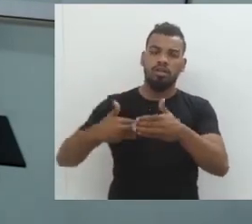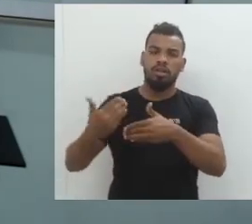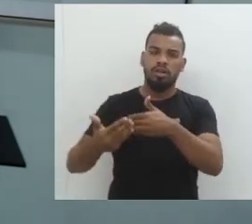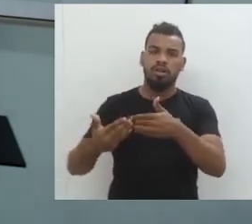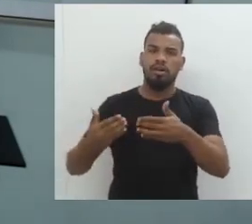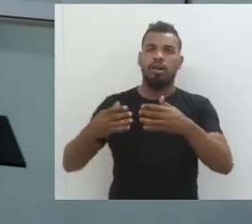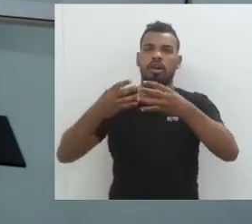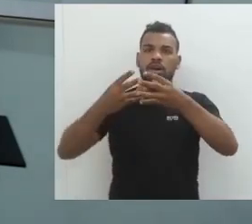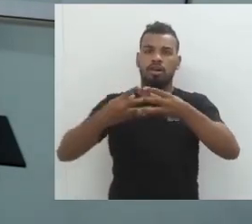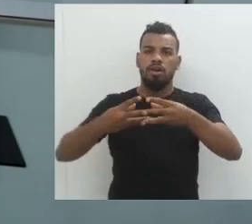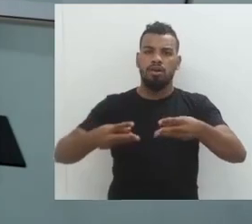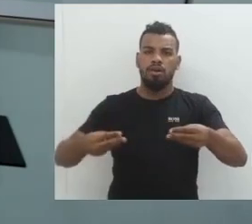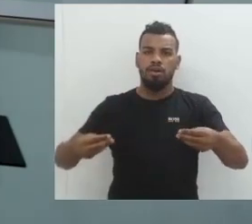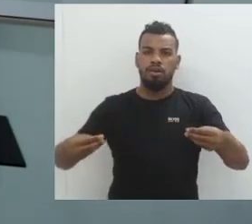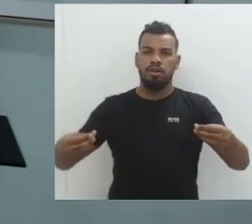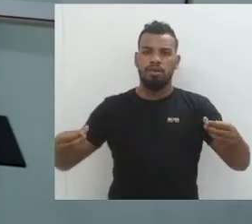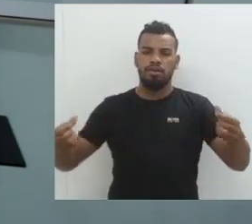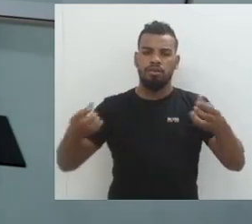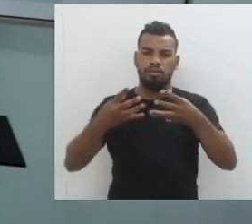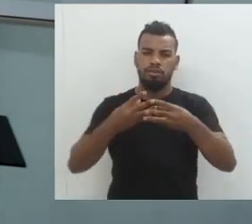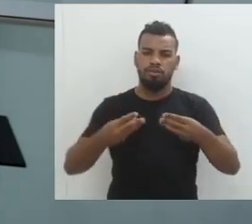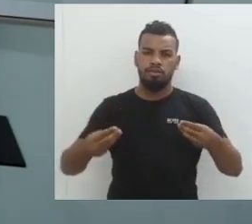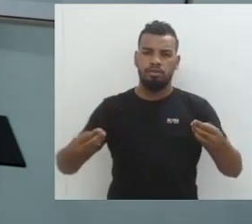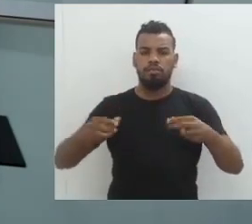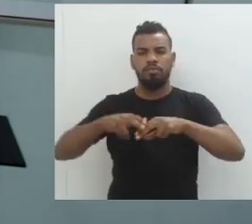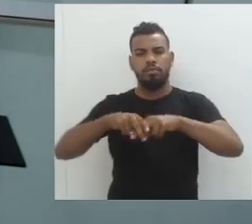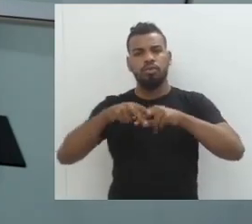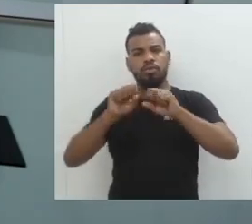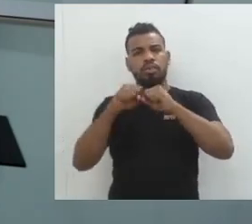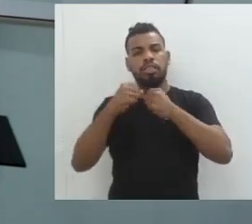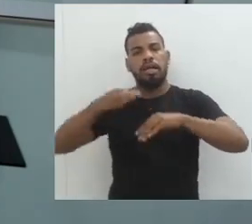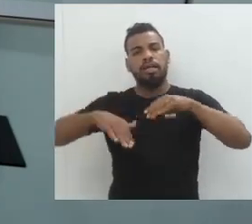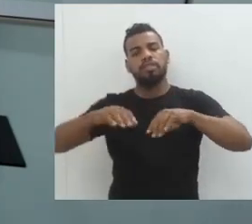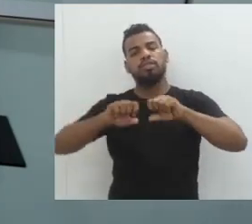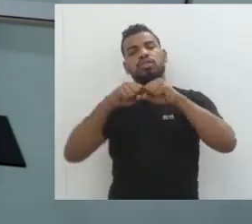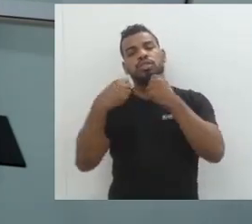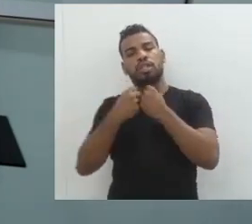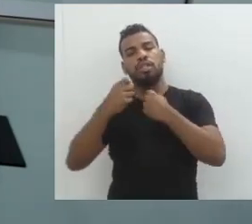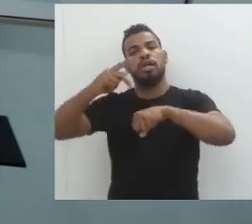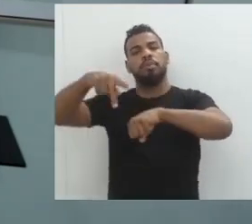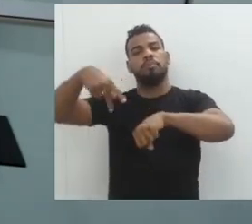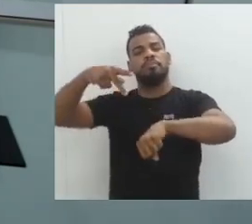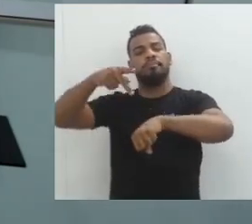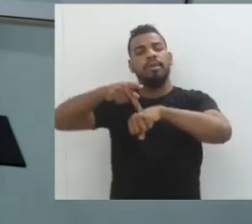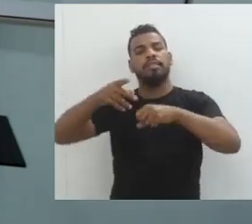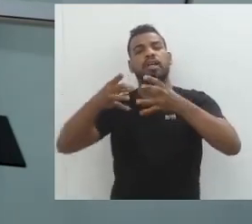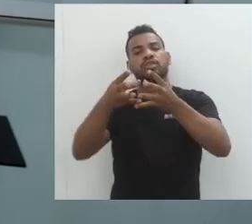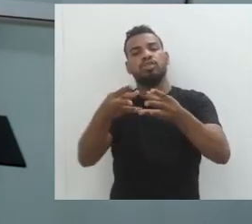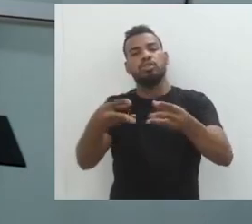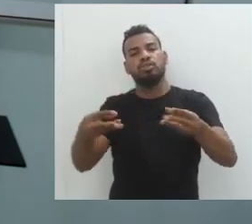se diluindo conforme a sociedade, conforme o país vai se